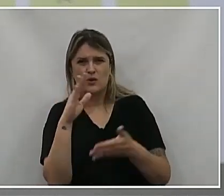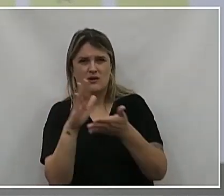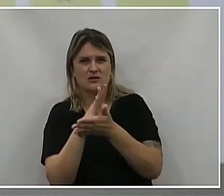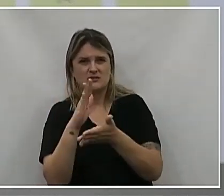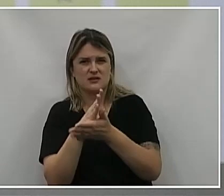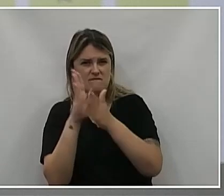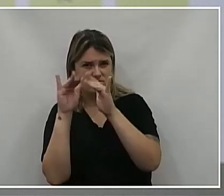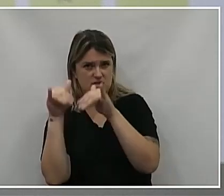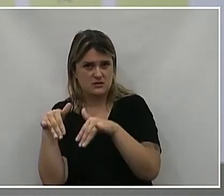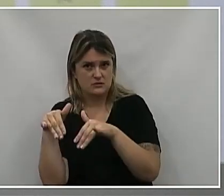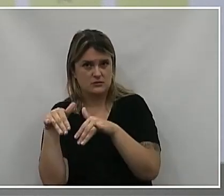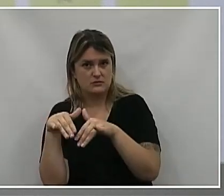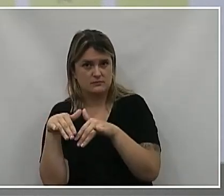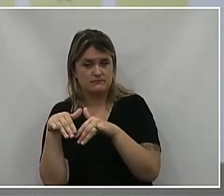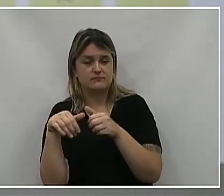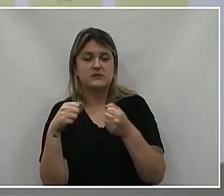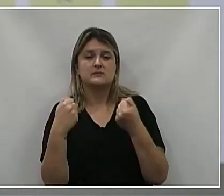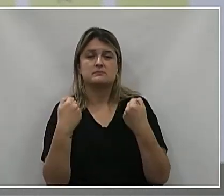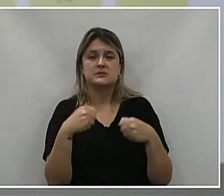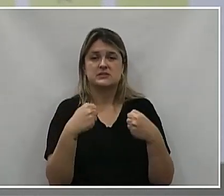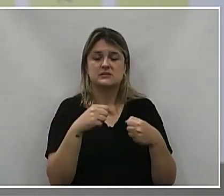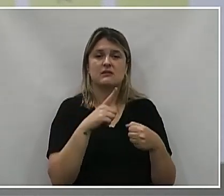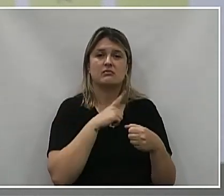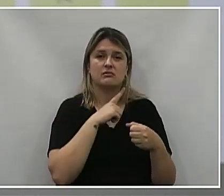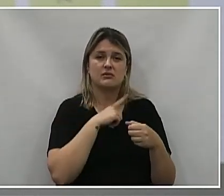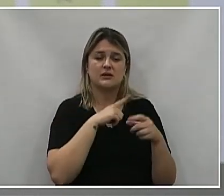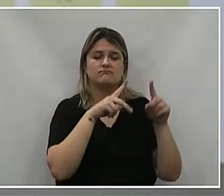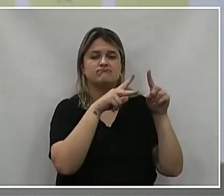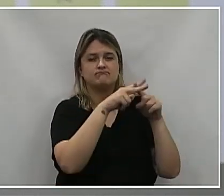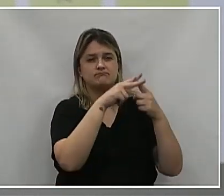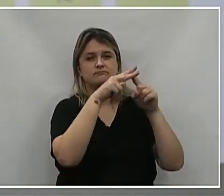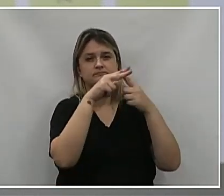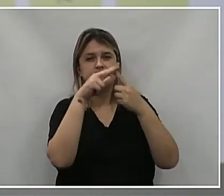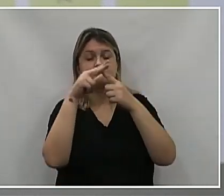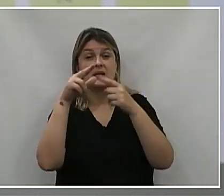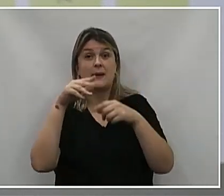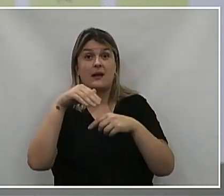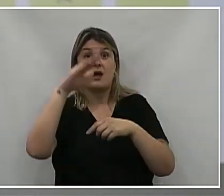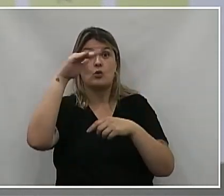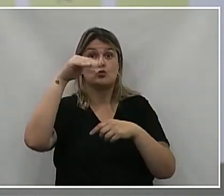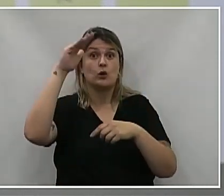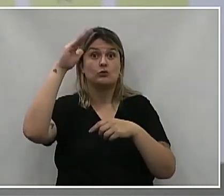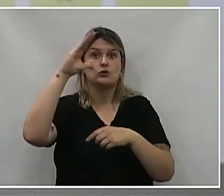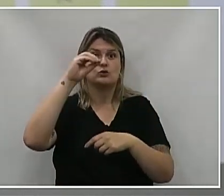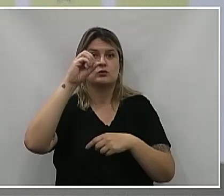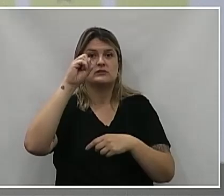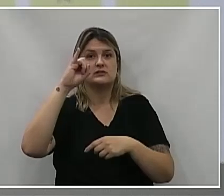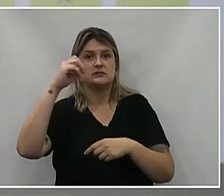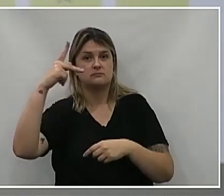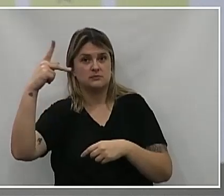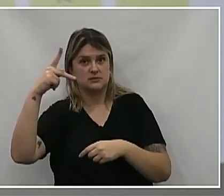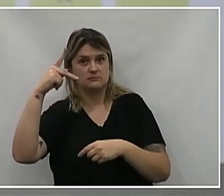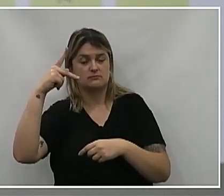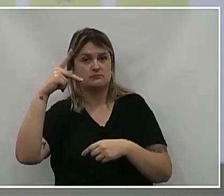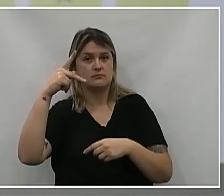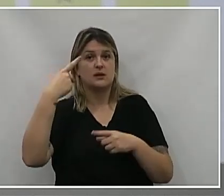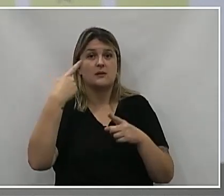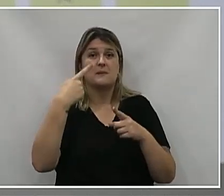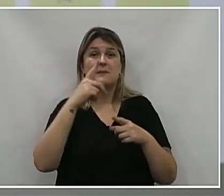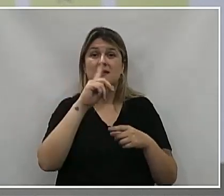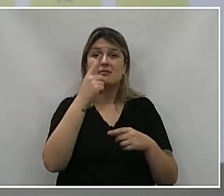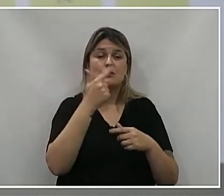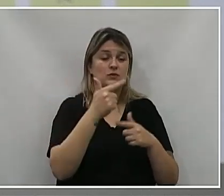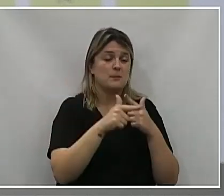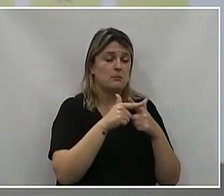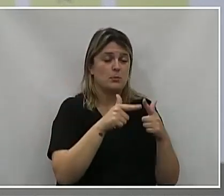da PPP, nós precisaríamos ter um reajuste muito mais significativo da COSIP para que a saúde